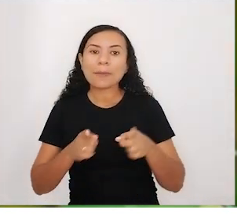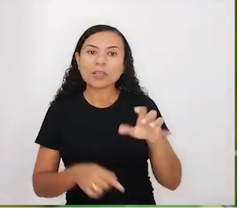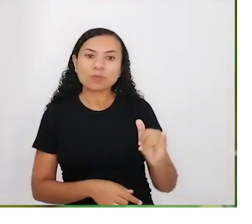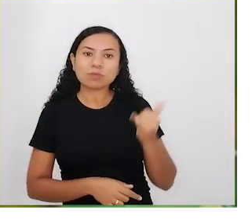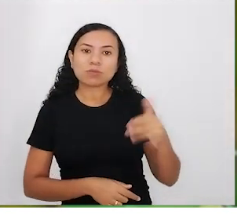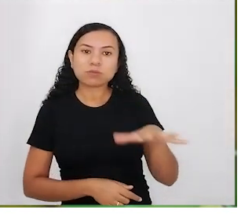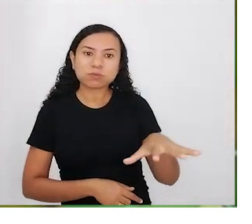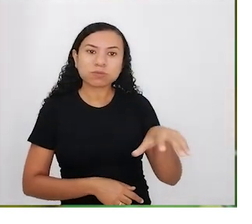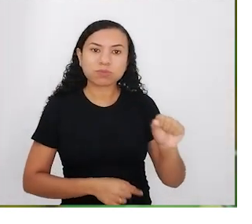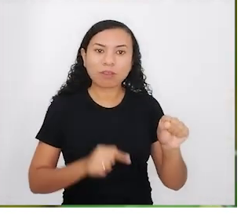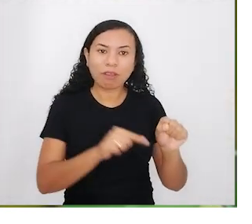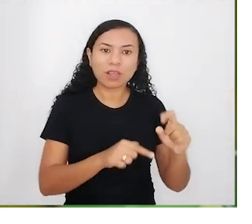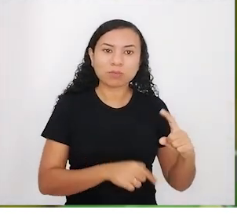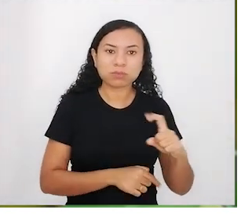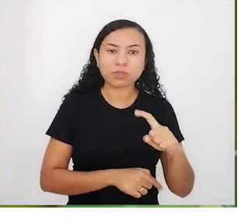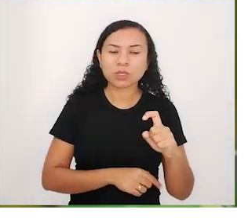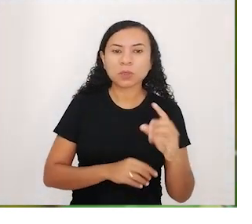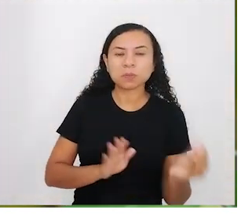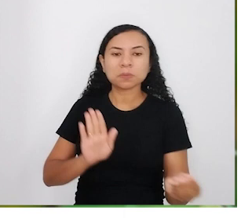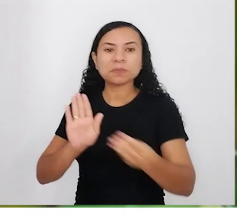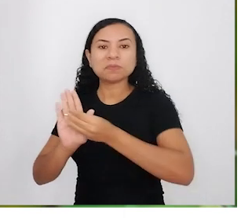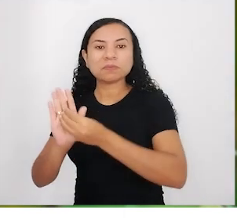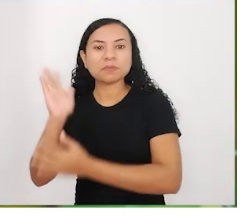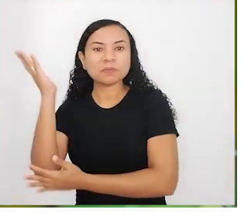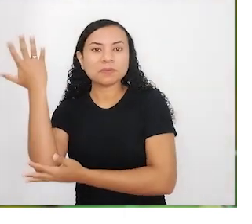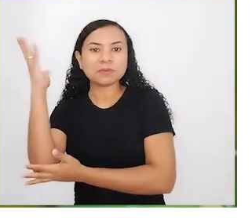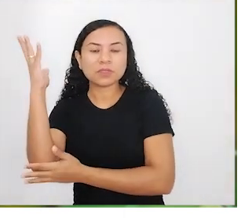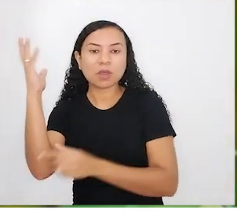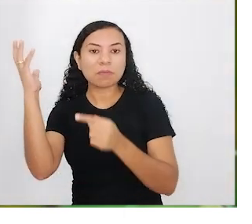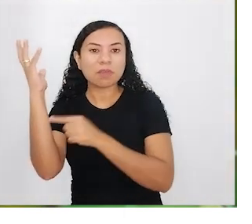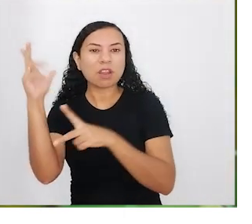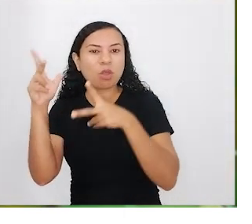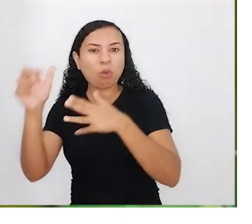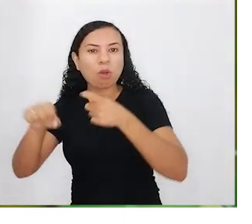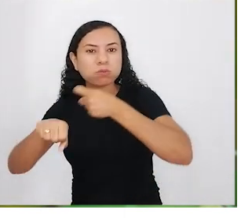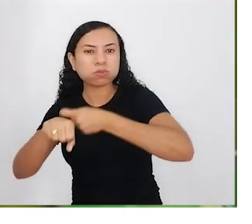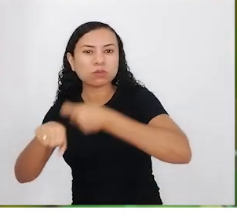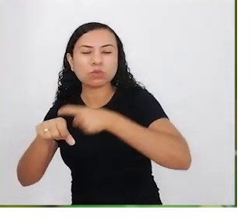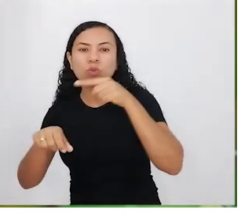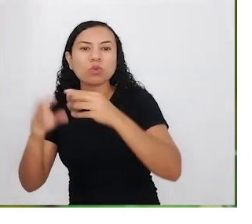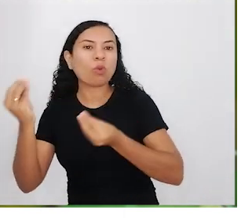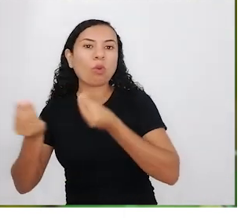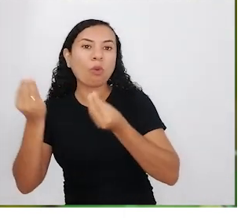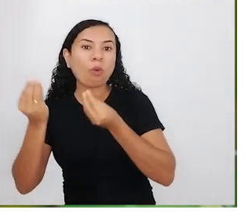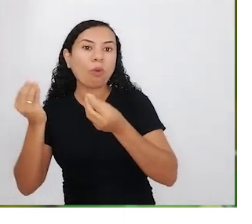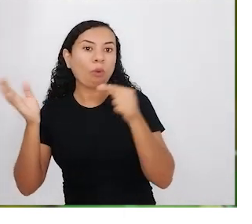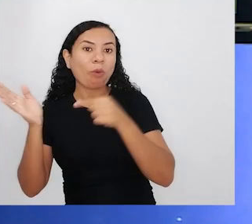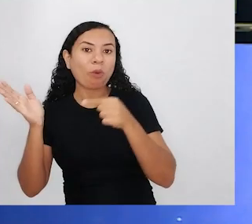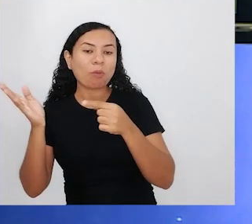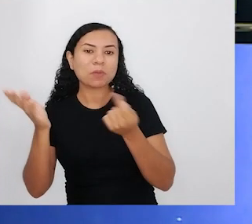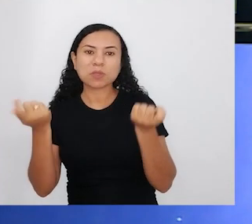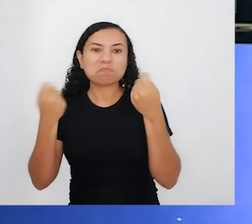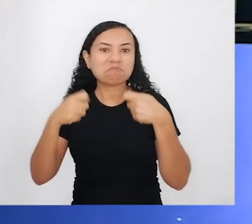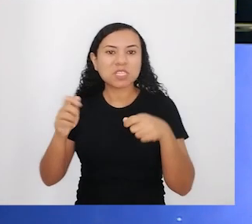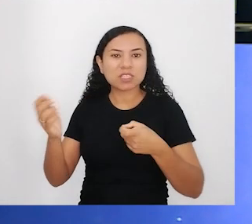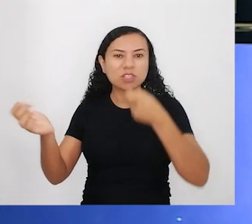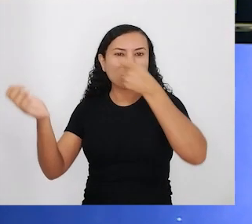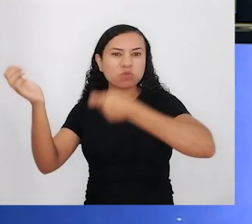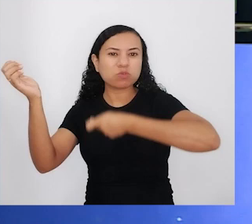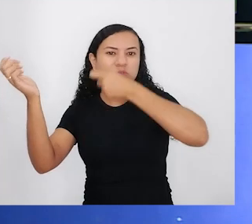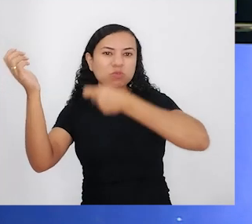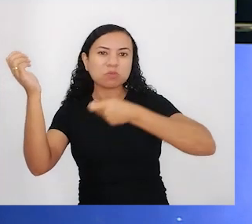resistência diretamente à planta, para que as plantas já tivessem essa resistência sem a necessidade da aplicação desse insumo. E aí foi quando